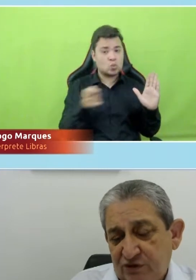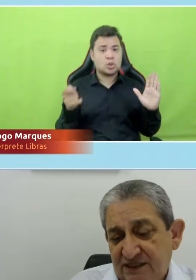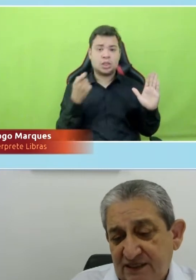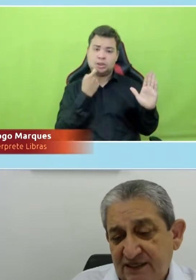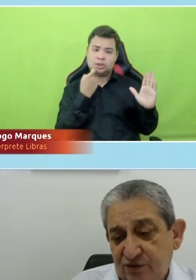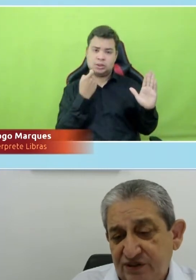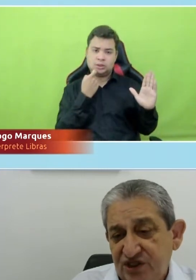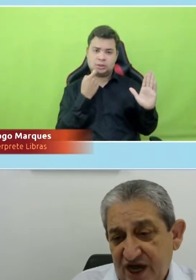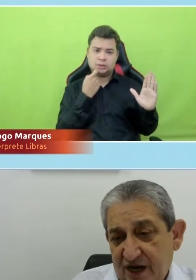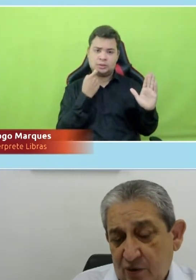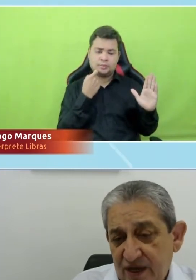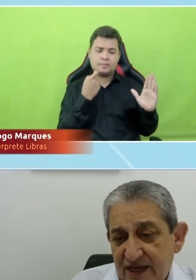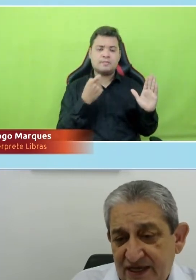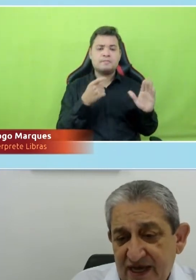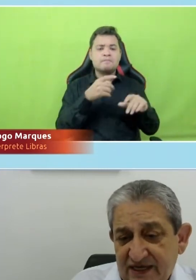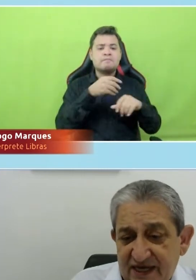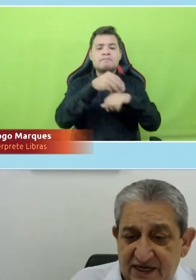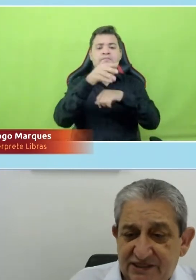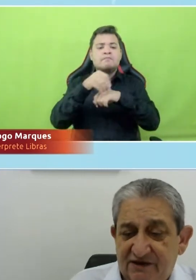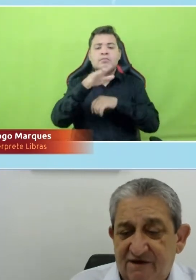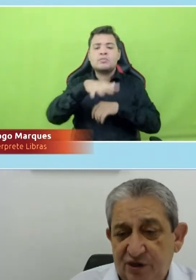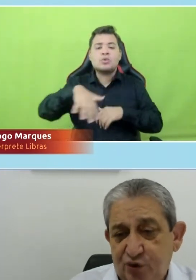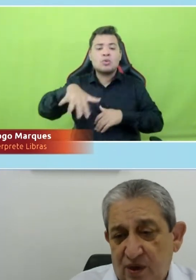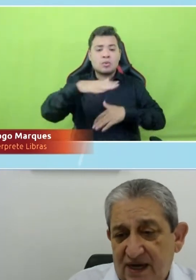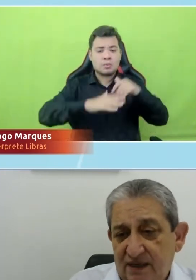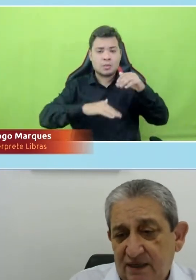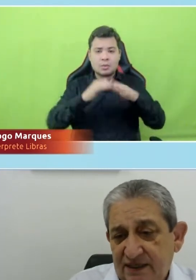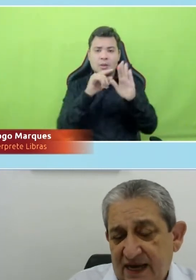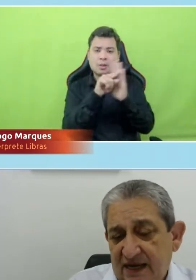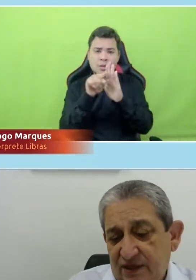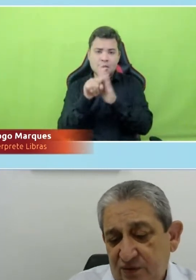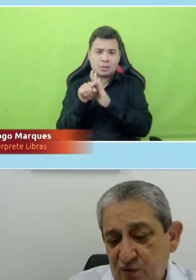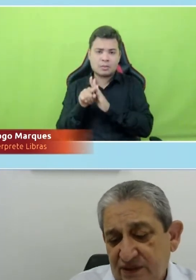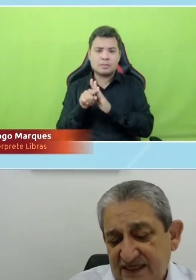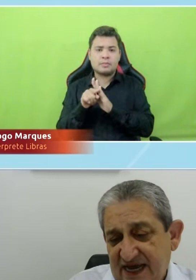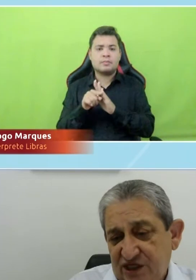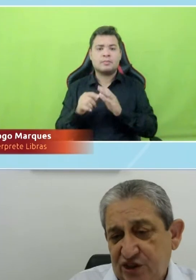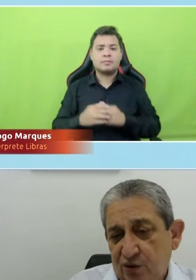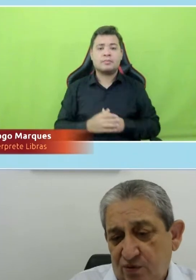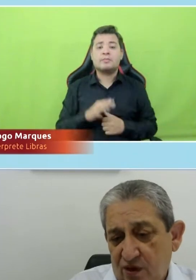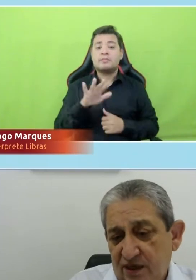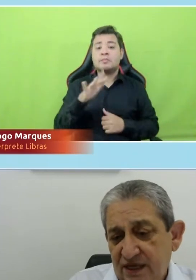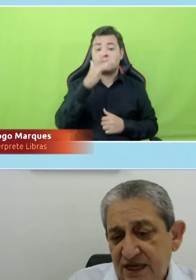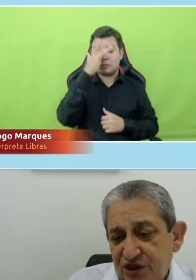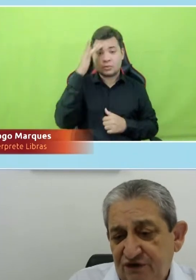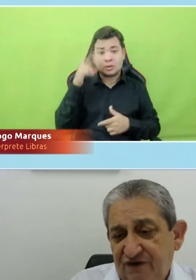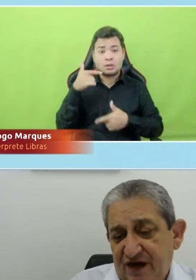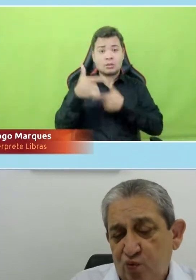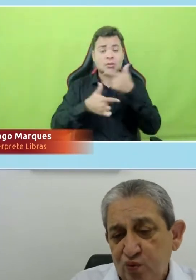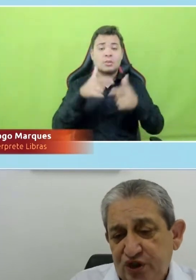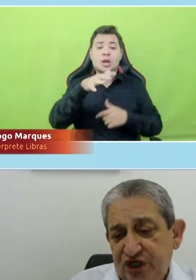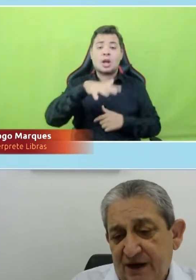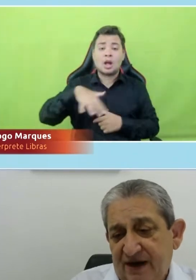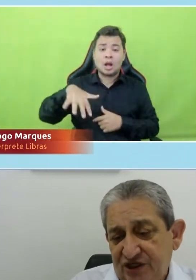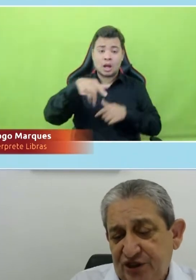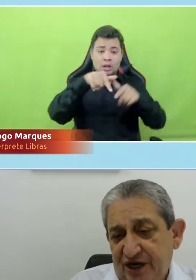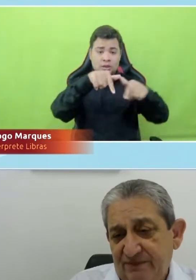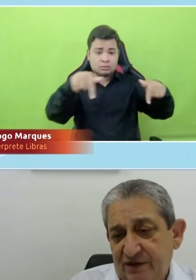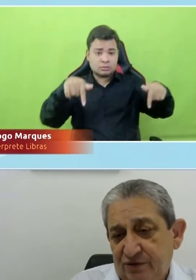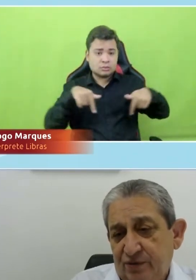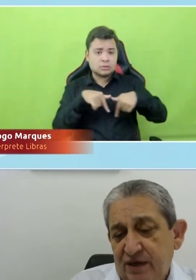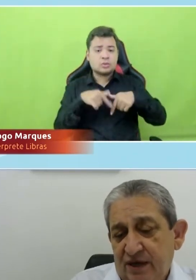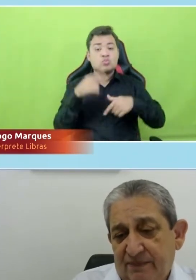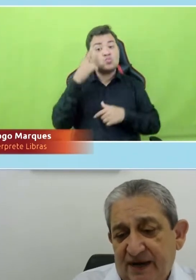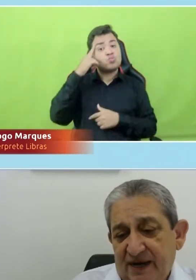para os recenseadores em geral. E aqueles que vão atuar nas áreas quilombolas tiveram um dia a mais de